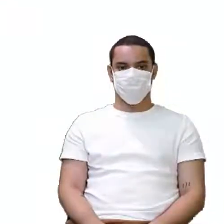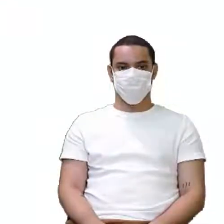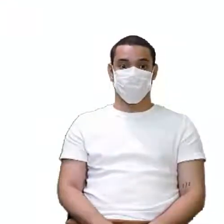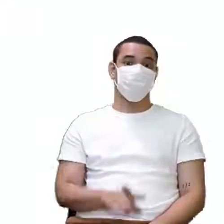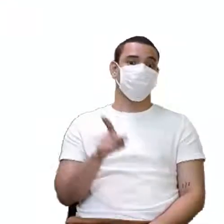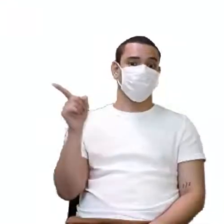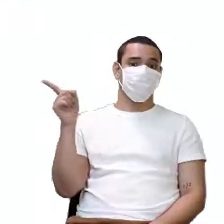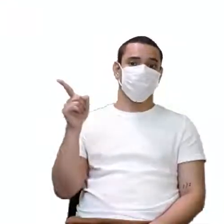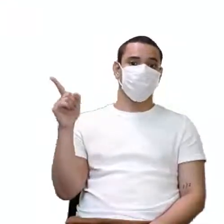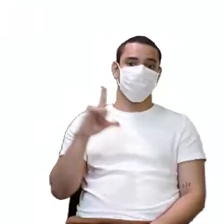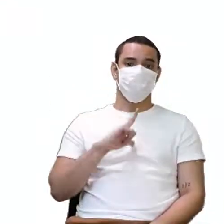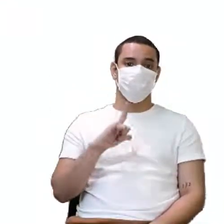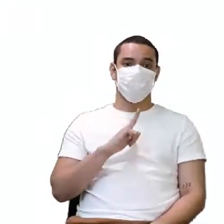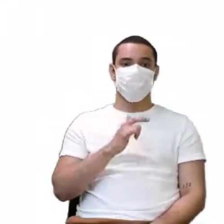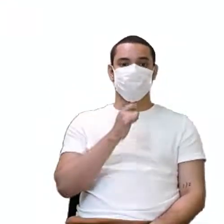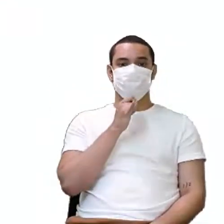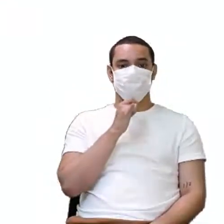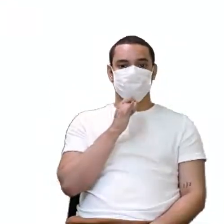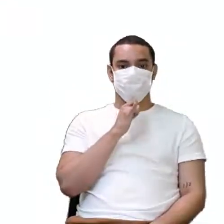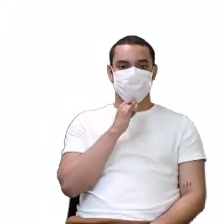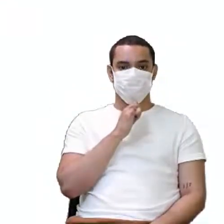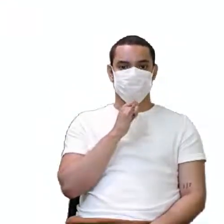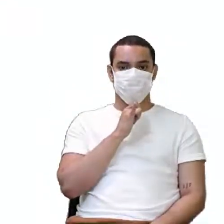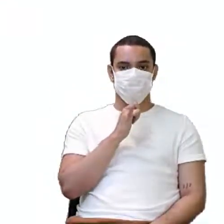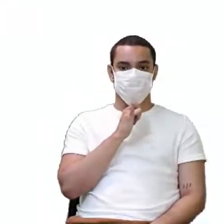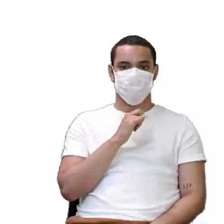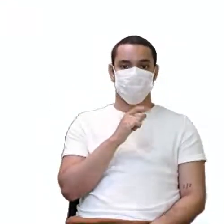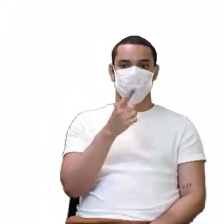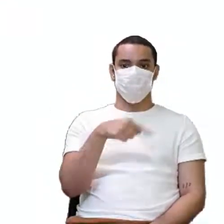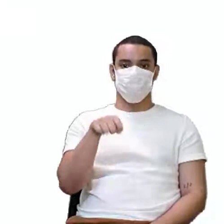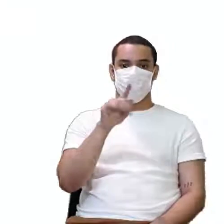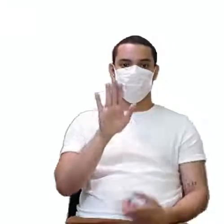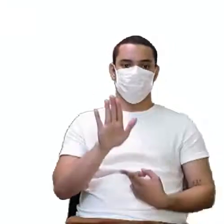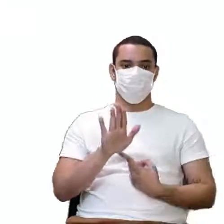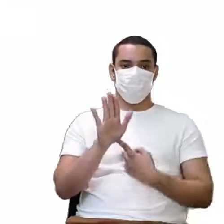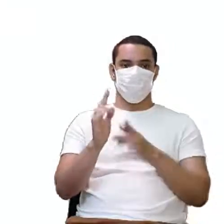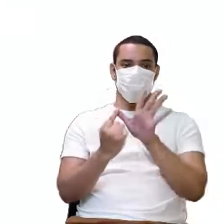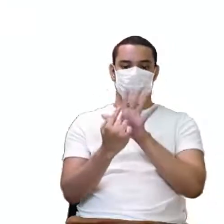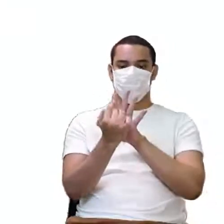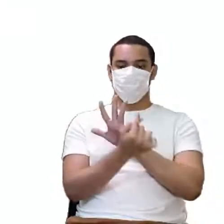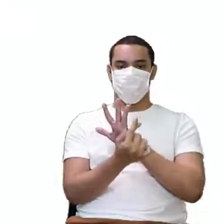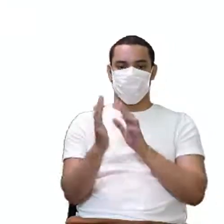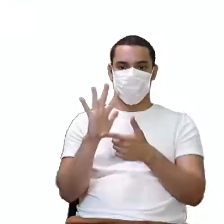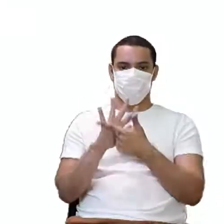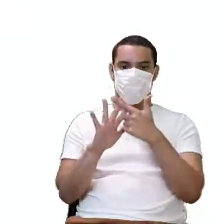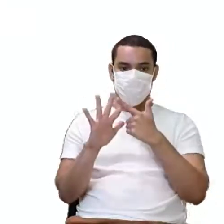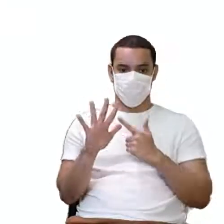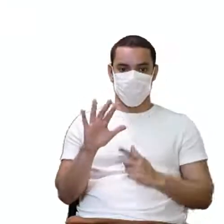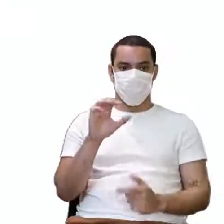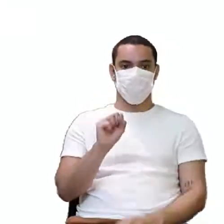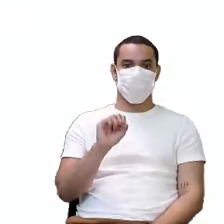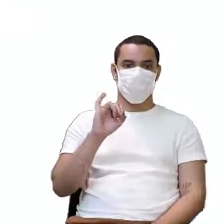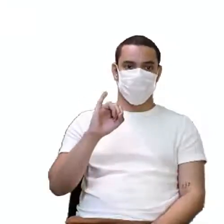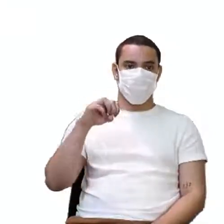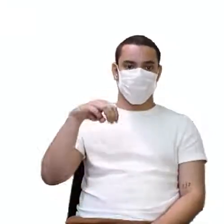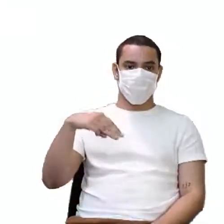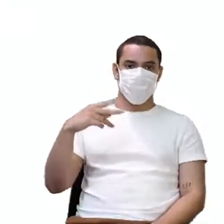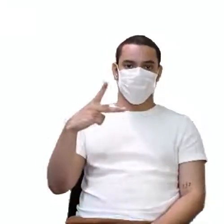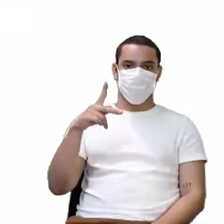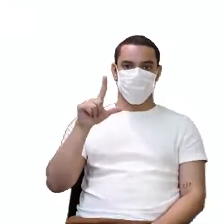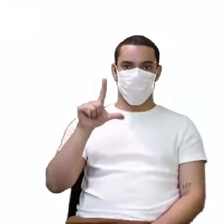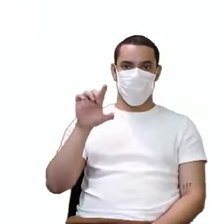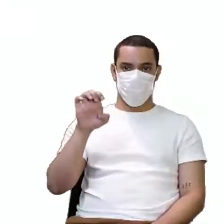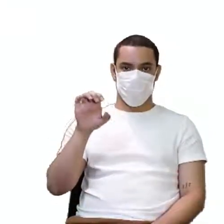Aí a gente tem aqui o exemplo dos dígitos, né? E isso a gente está falando da simplesiomorfia entre as